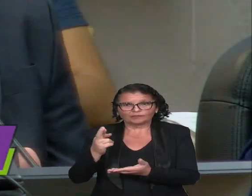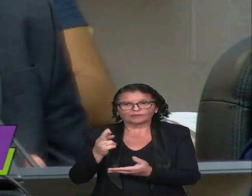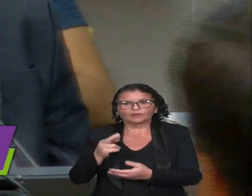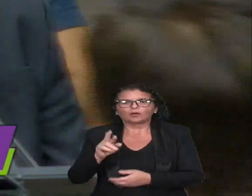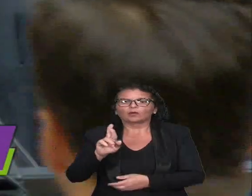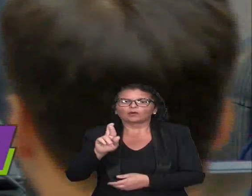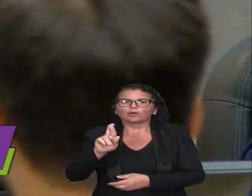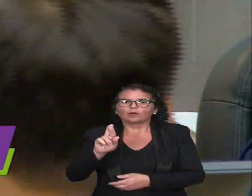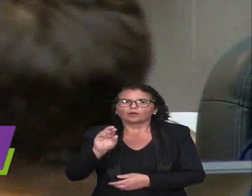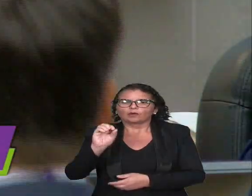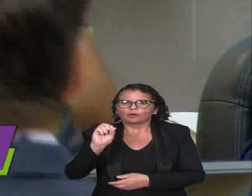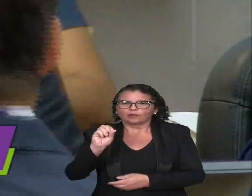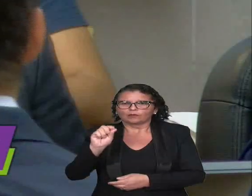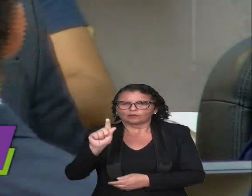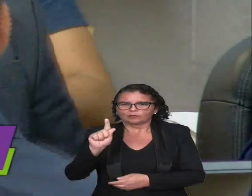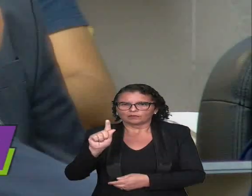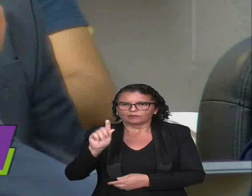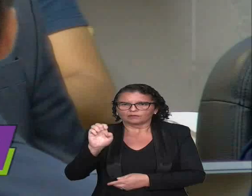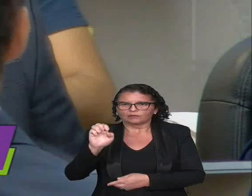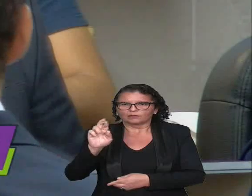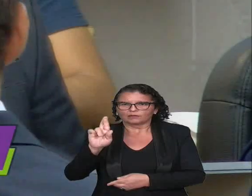Santos nosso deputado